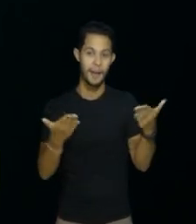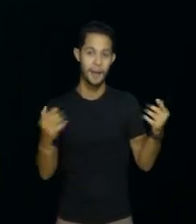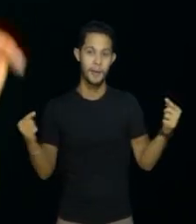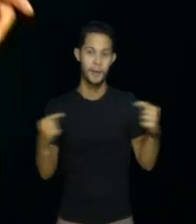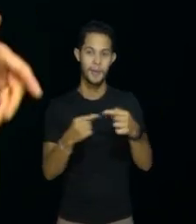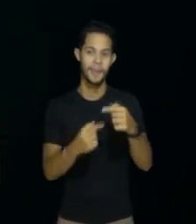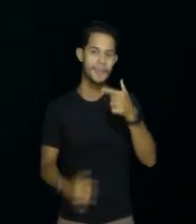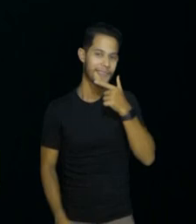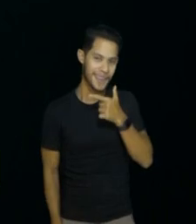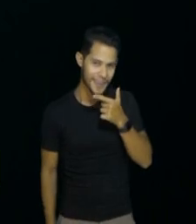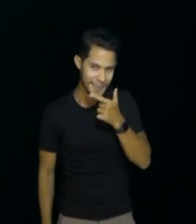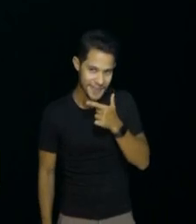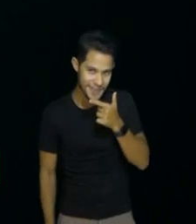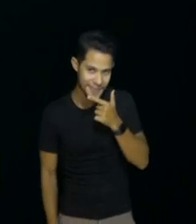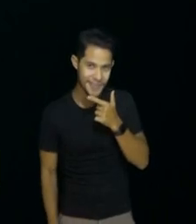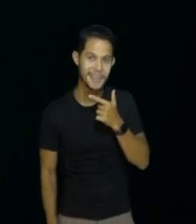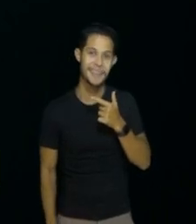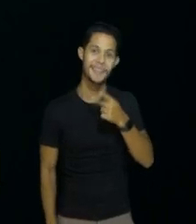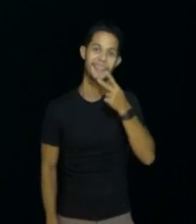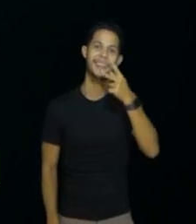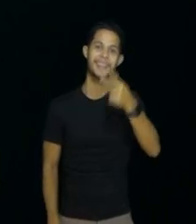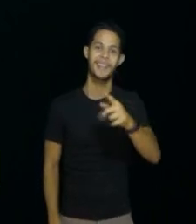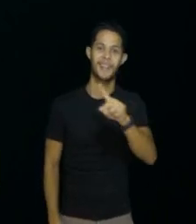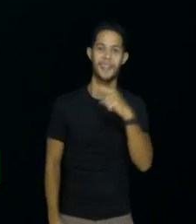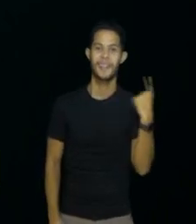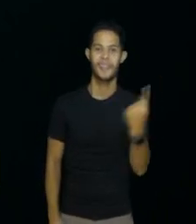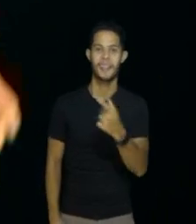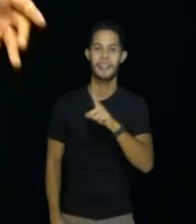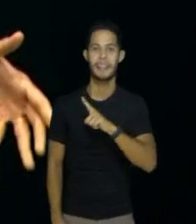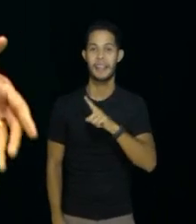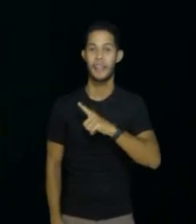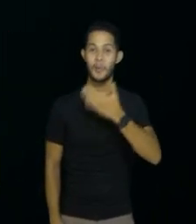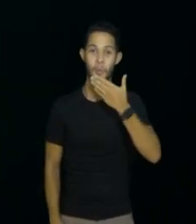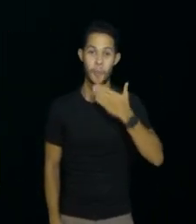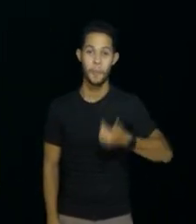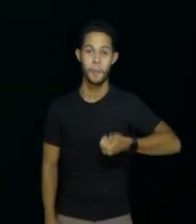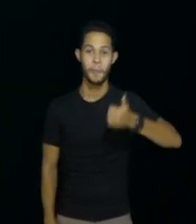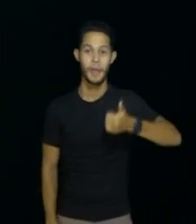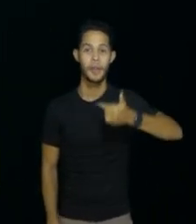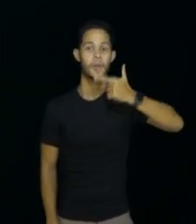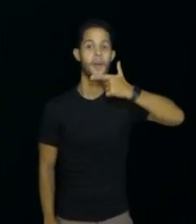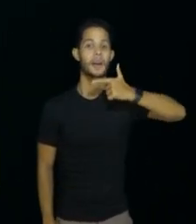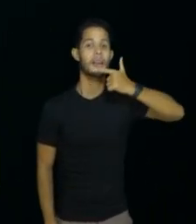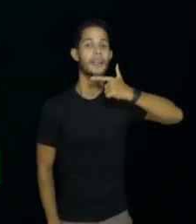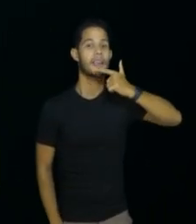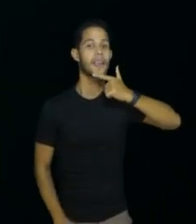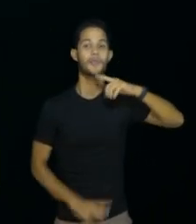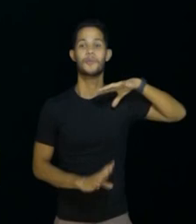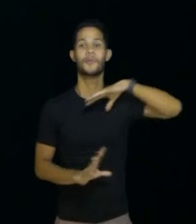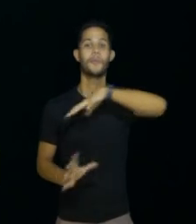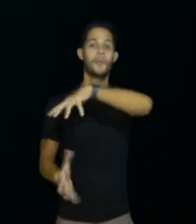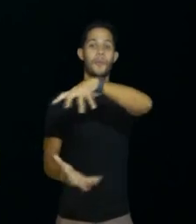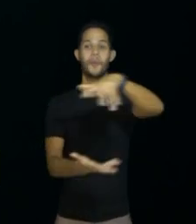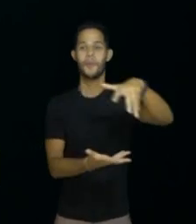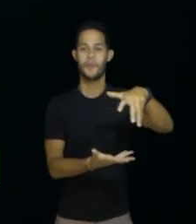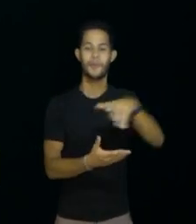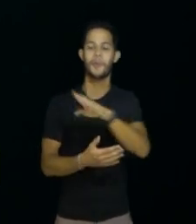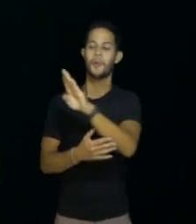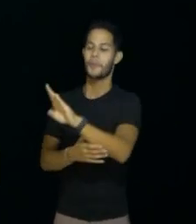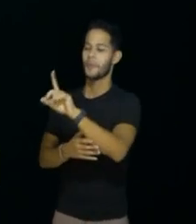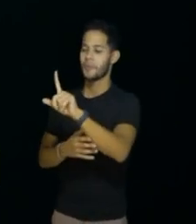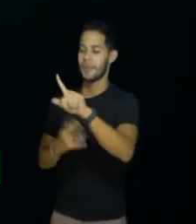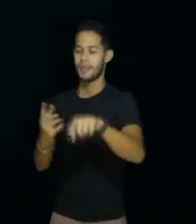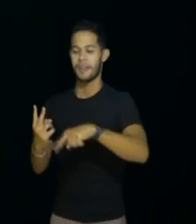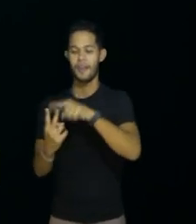bater no peito e dizer que nós temos os melhores queijos do mundo a partir aqui do Vale do Itajaí, de Blumenau, de Pomerode,